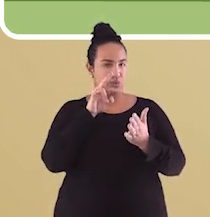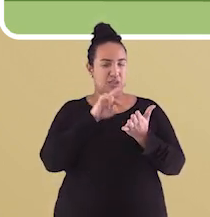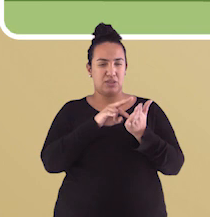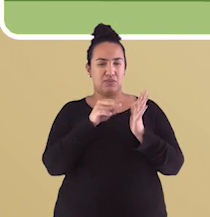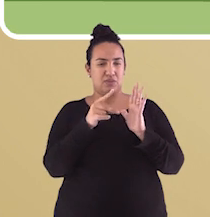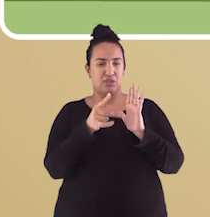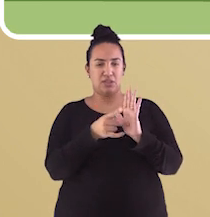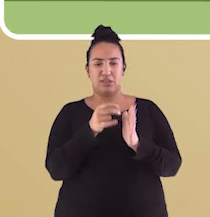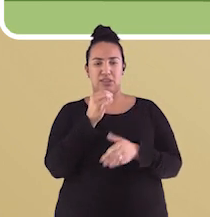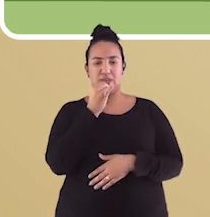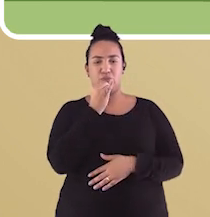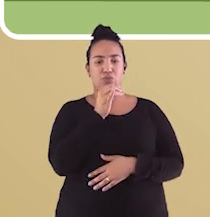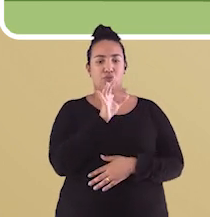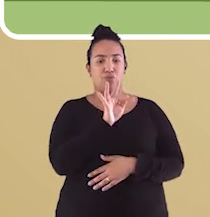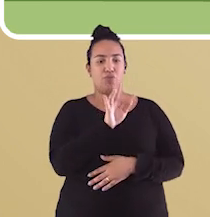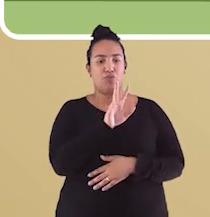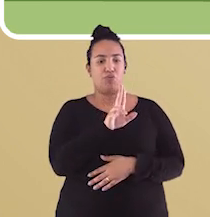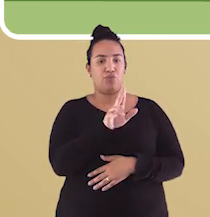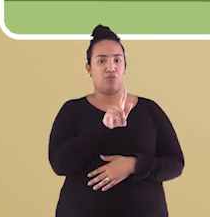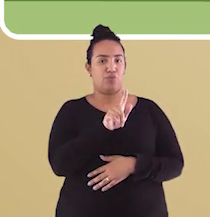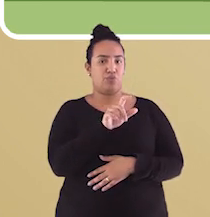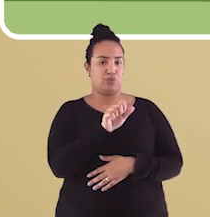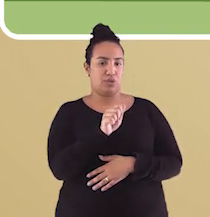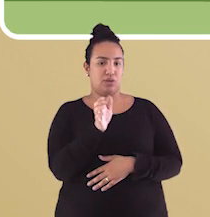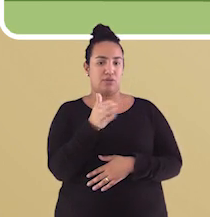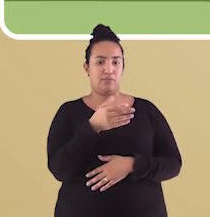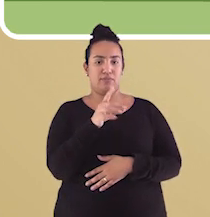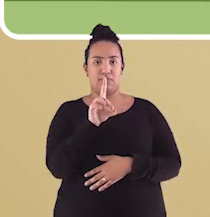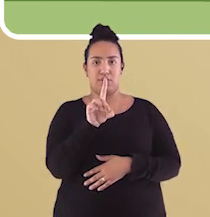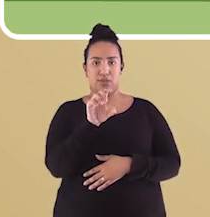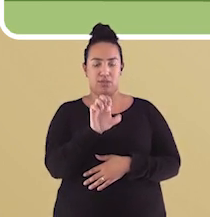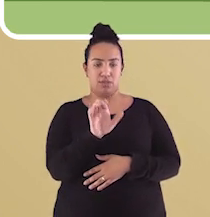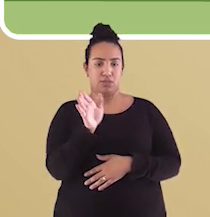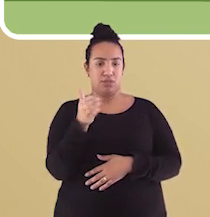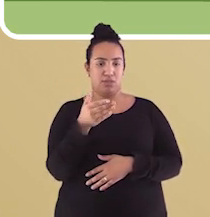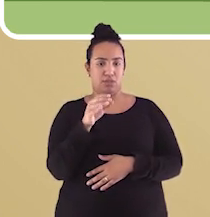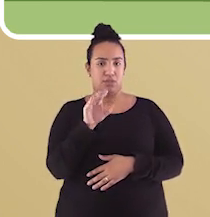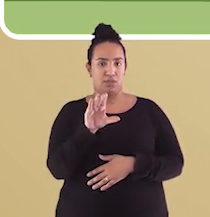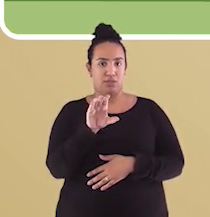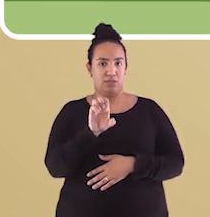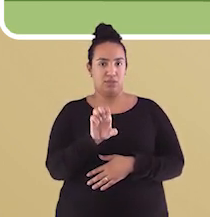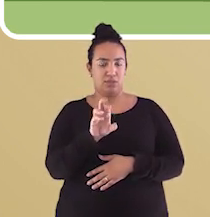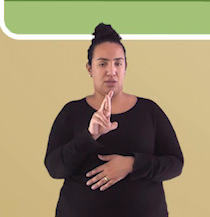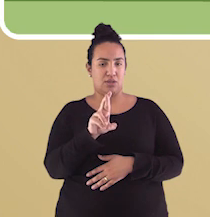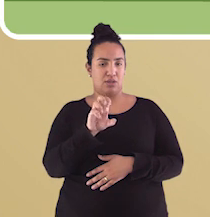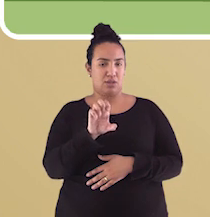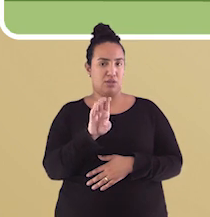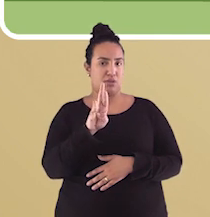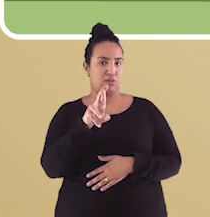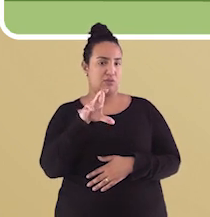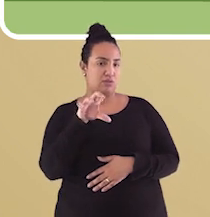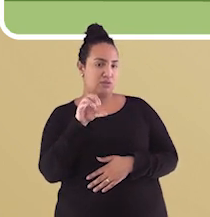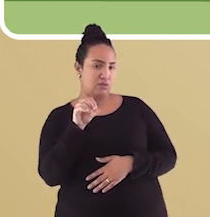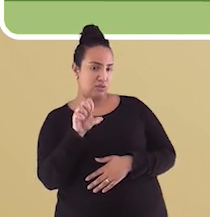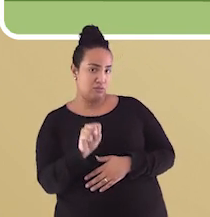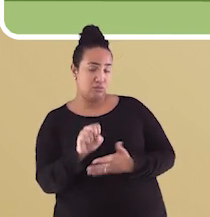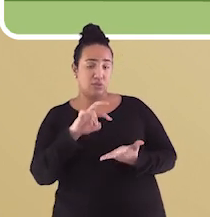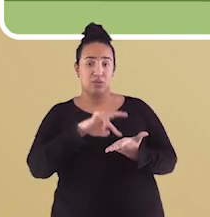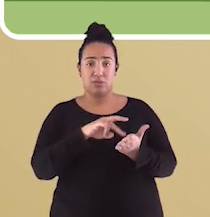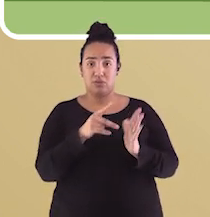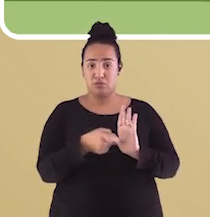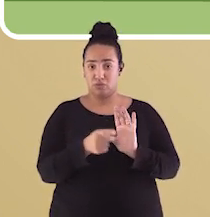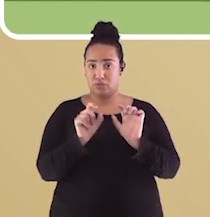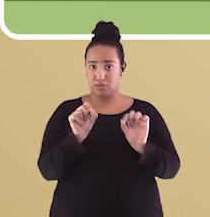expressão fuga de cérebros? Fuga de cérebros ou de capital humano é quando indivíduos com maior grau